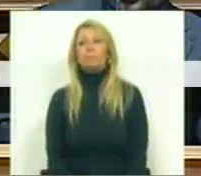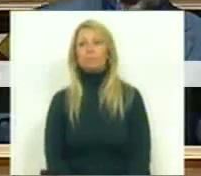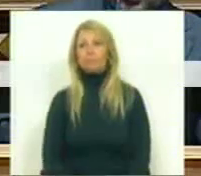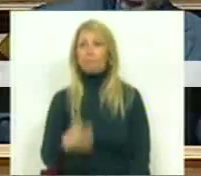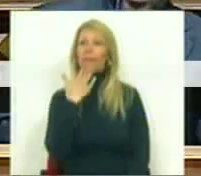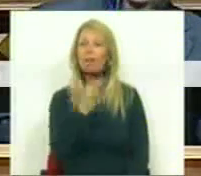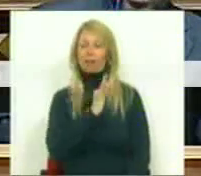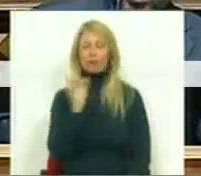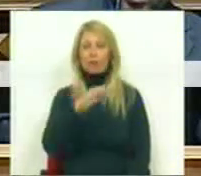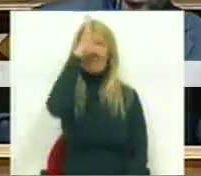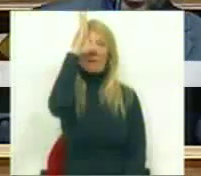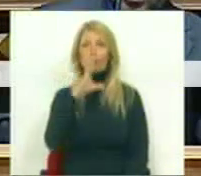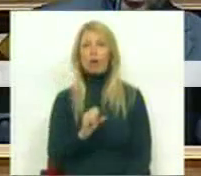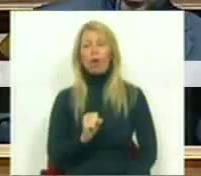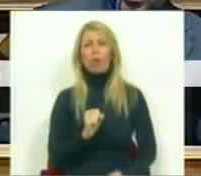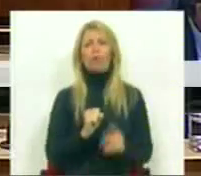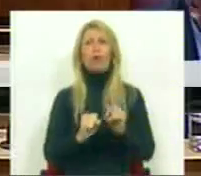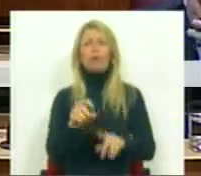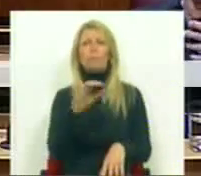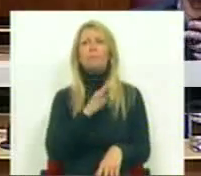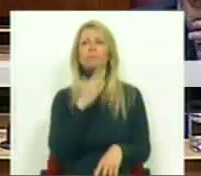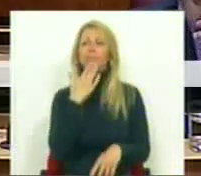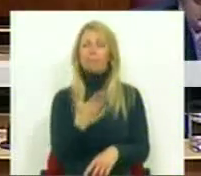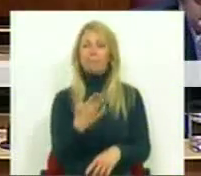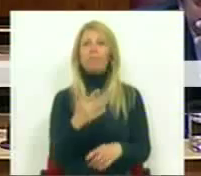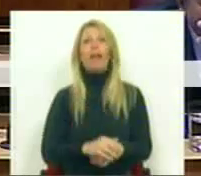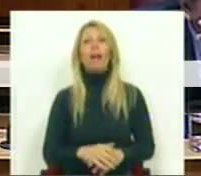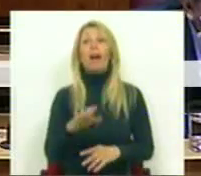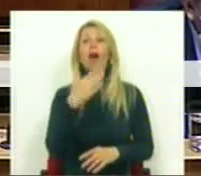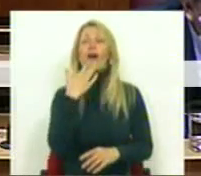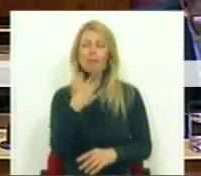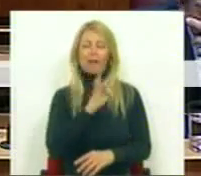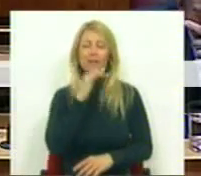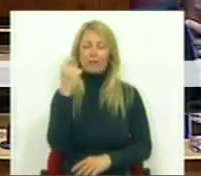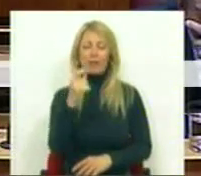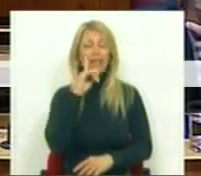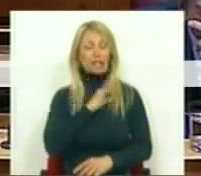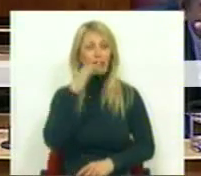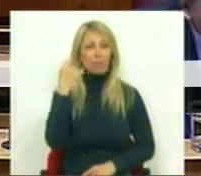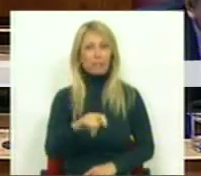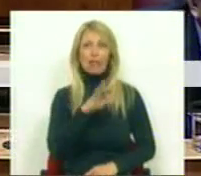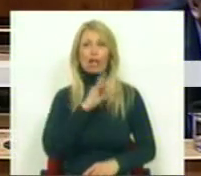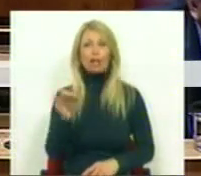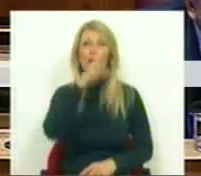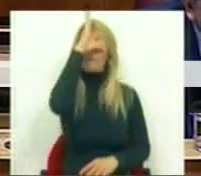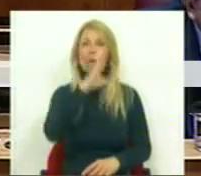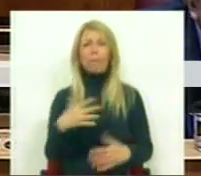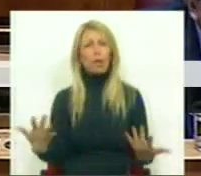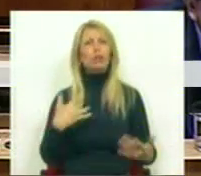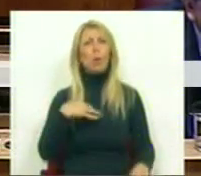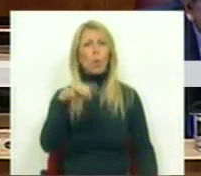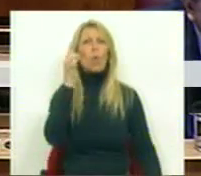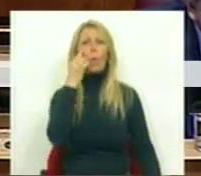Faz favor, Sr. Primeiro-Ministro, tem a palavra. Muito obrigado, Sra. Presidente. Sr. Deputado Francisco Louçã, eu tive